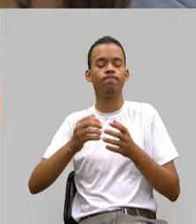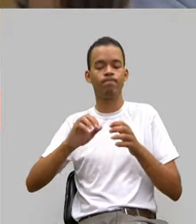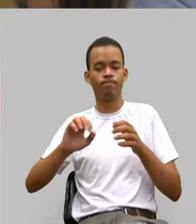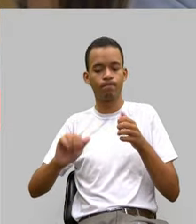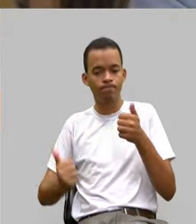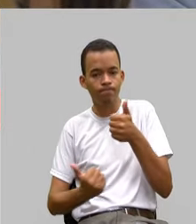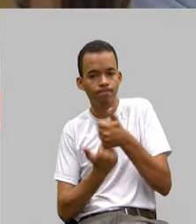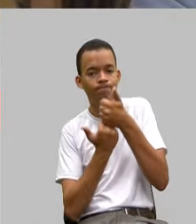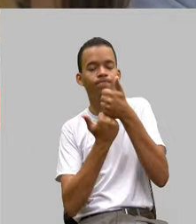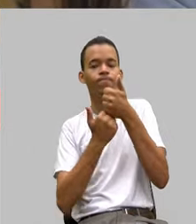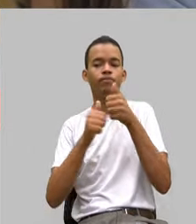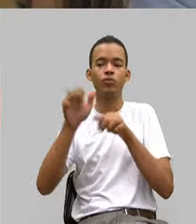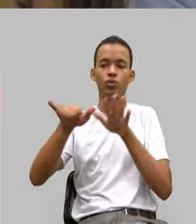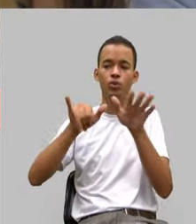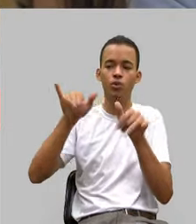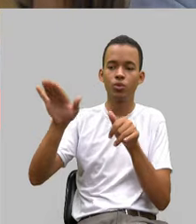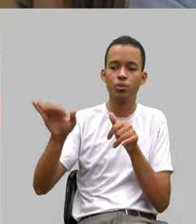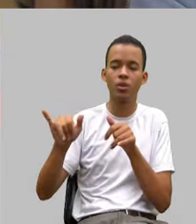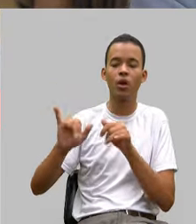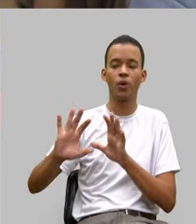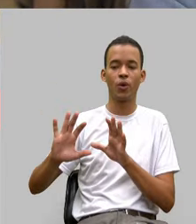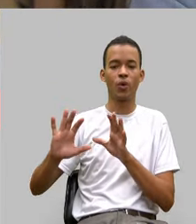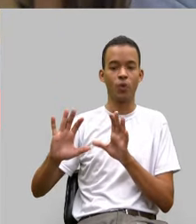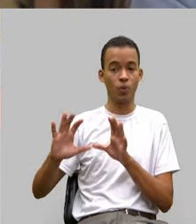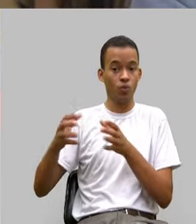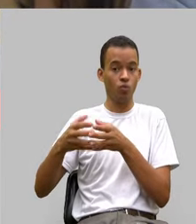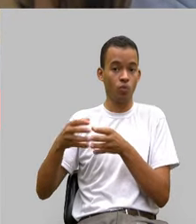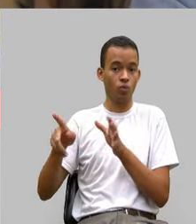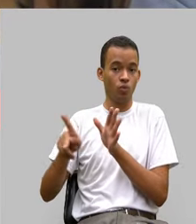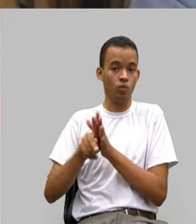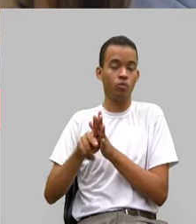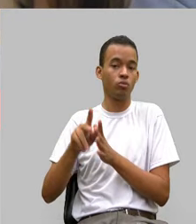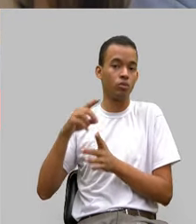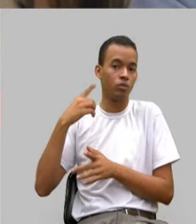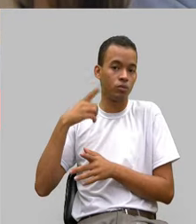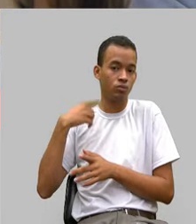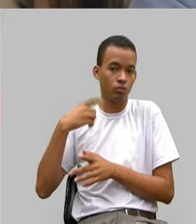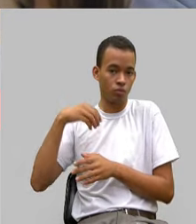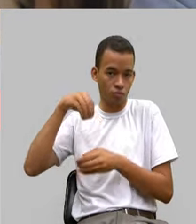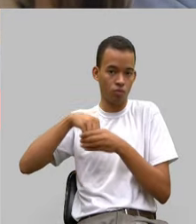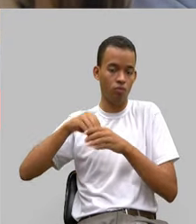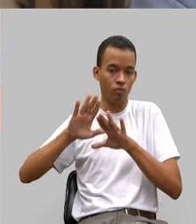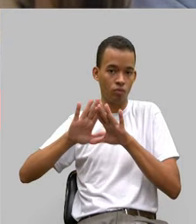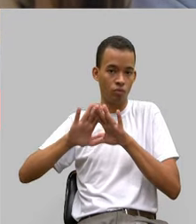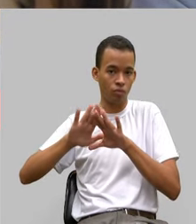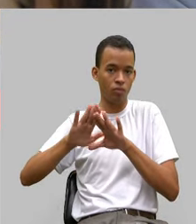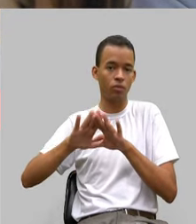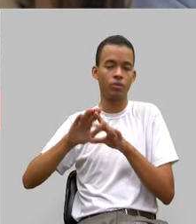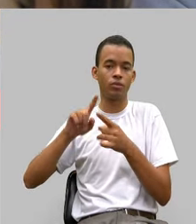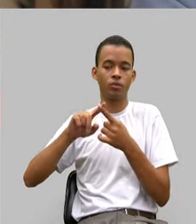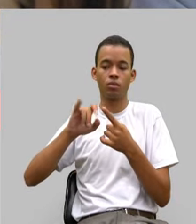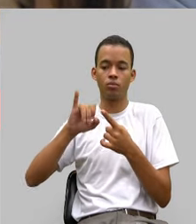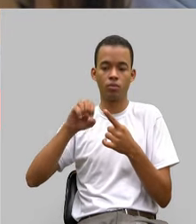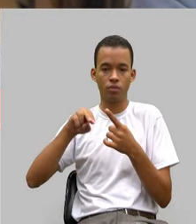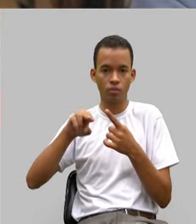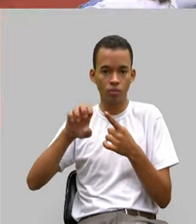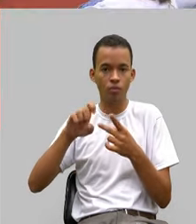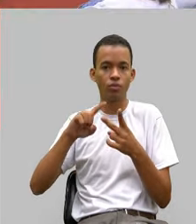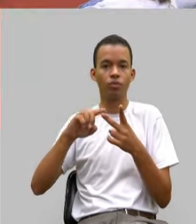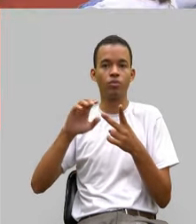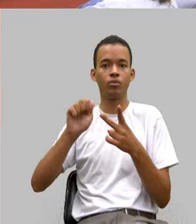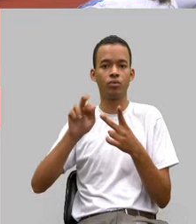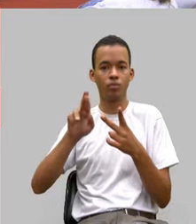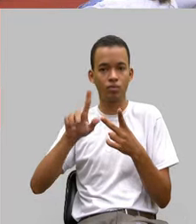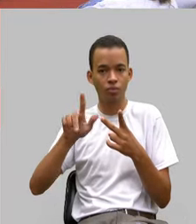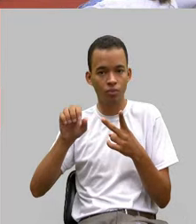Roberto Andrade Deputado Ione Pinheiro que também também tem projetos aqui na casa eh além do Zé Guilherme Ana Paula